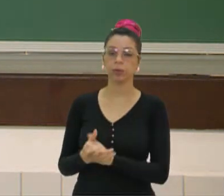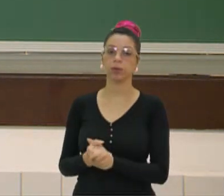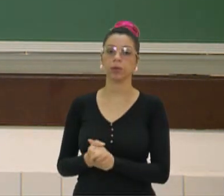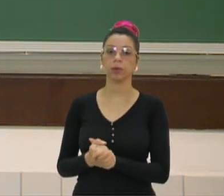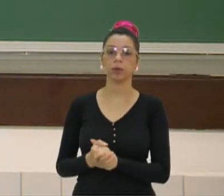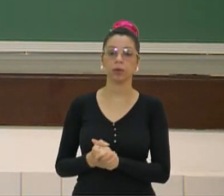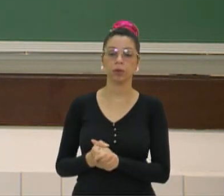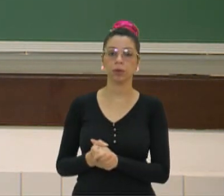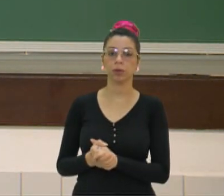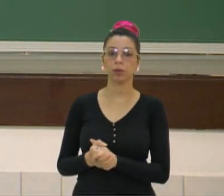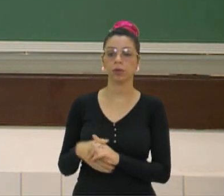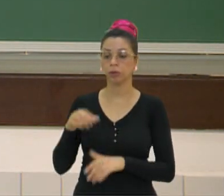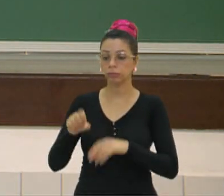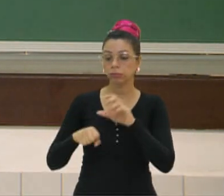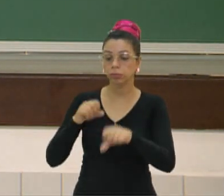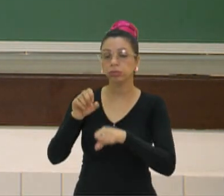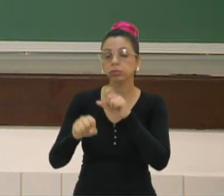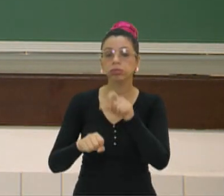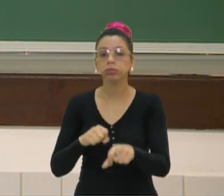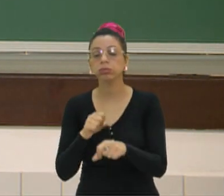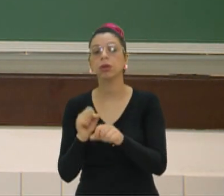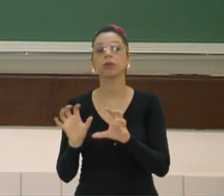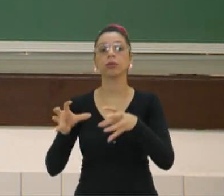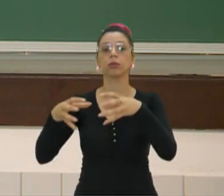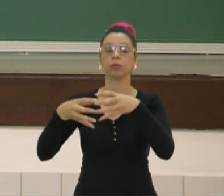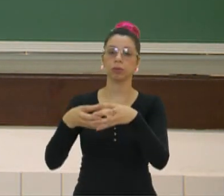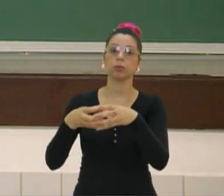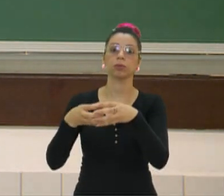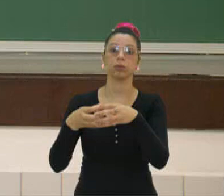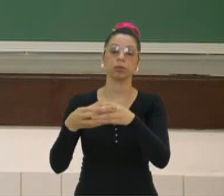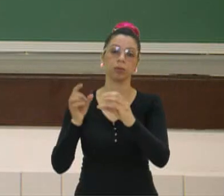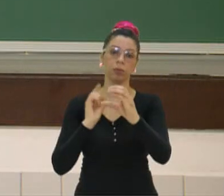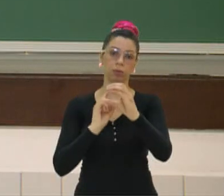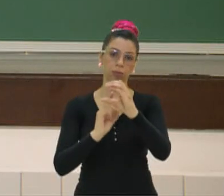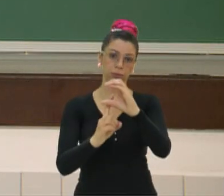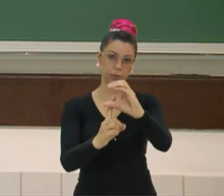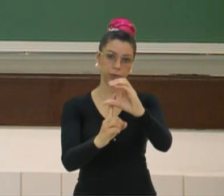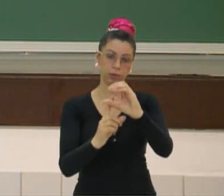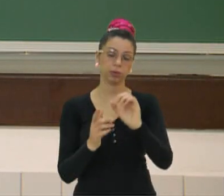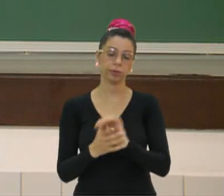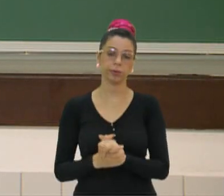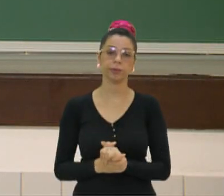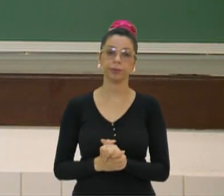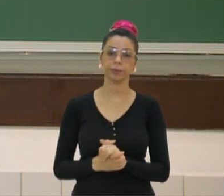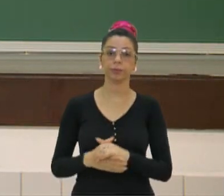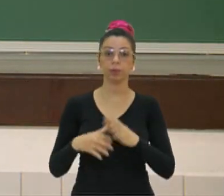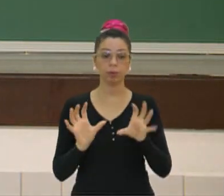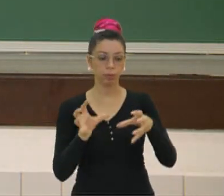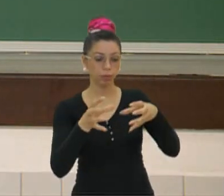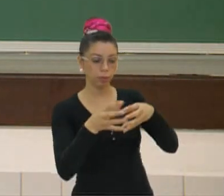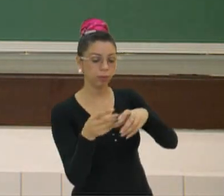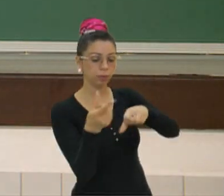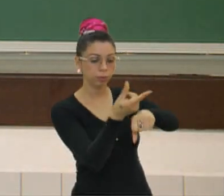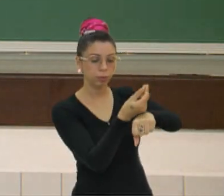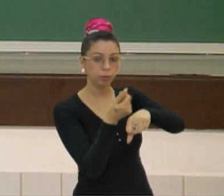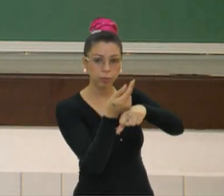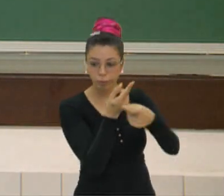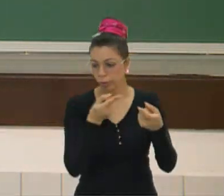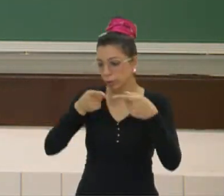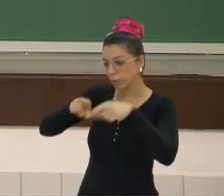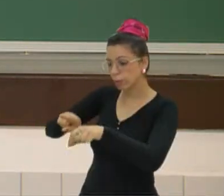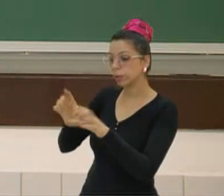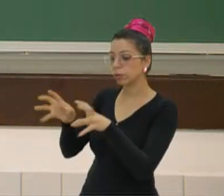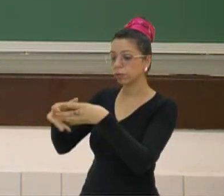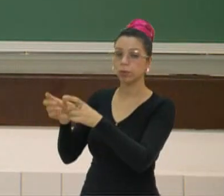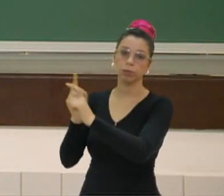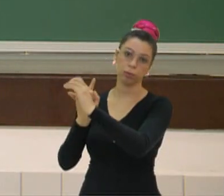havíamos comentado, um alinhamento do Brasil com o bloco capitalista. Então, é claro, essa perseguição ao Partido Comunista, ela